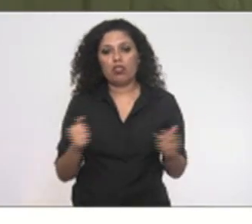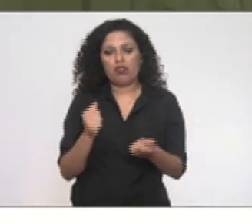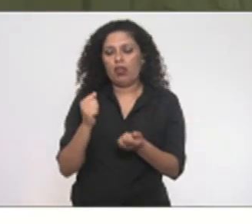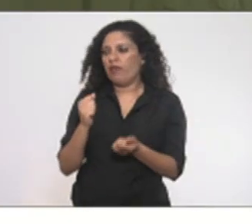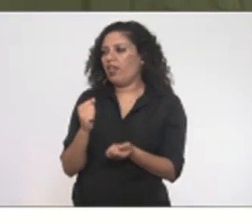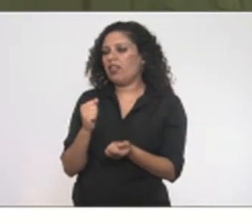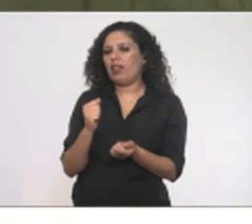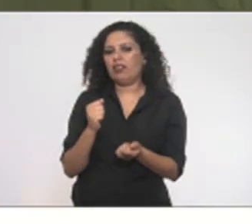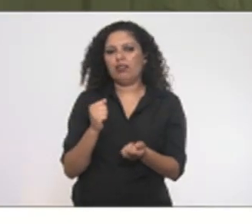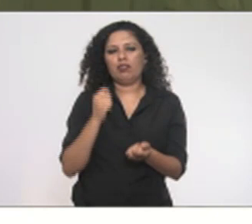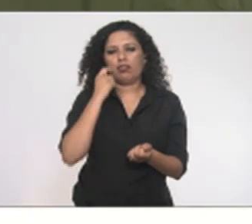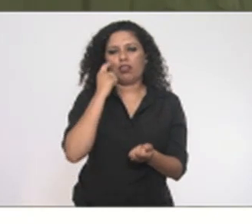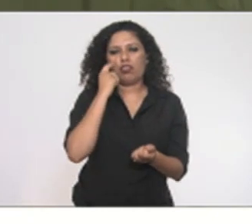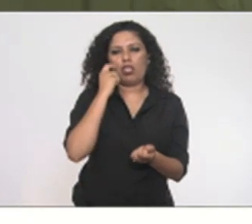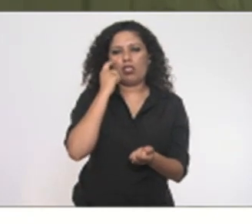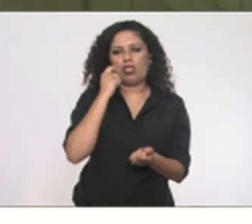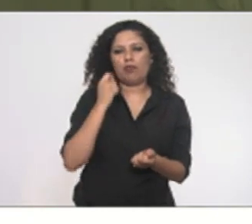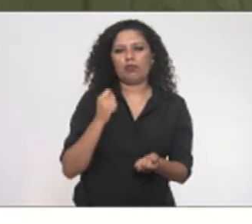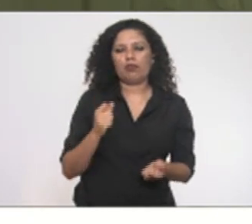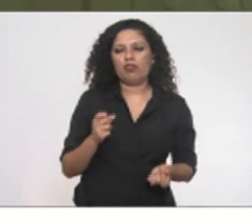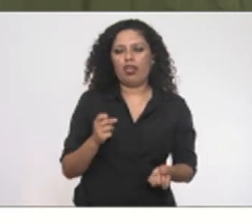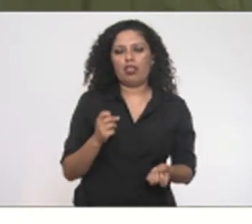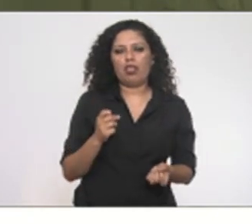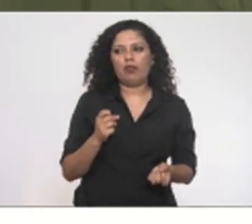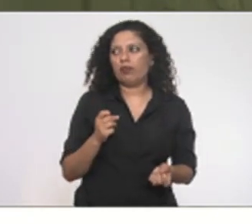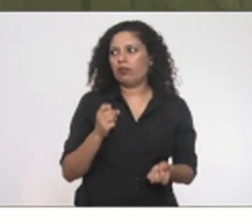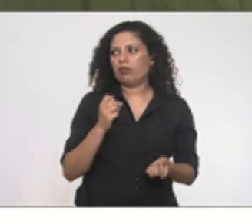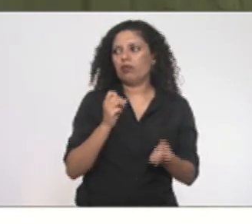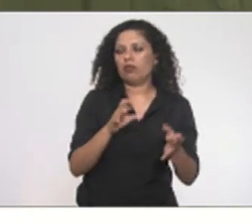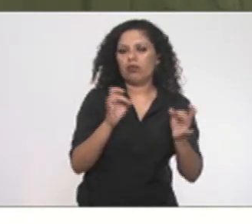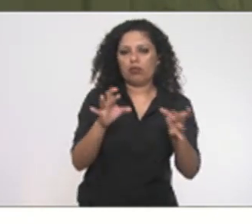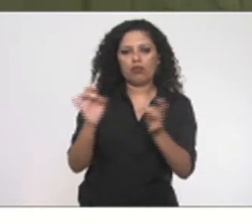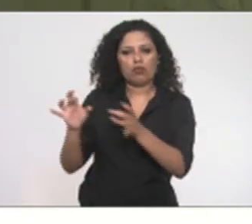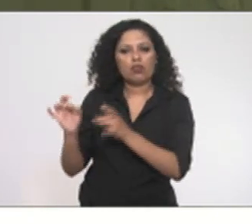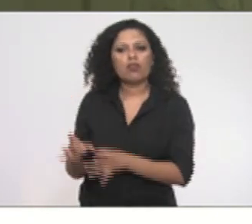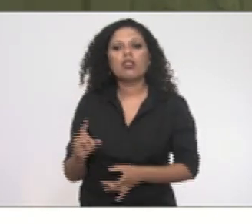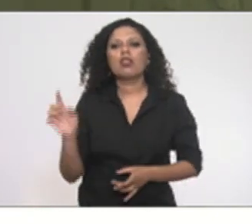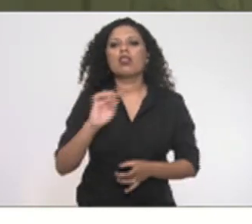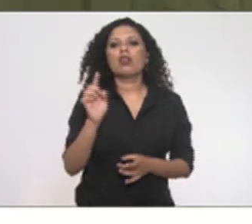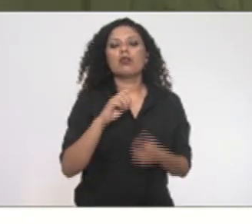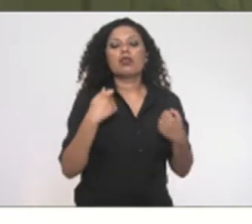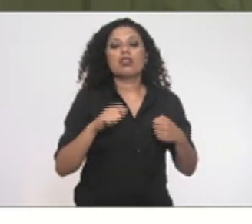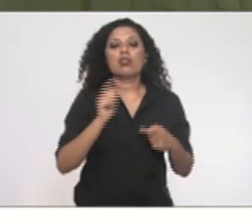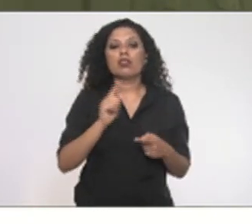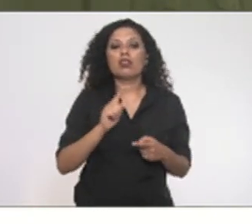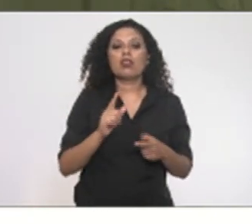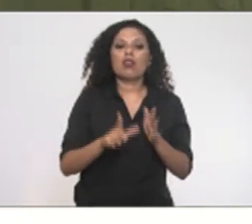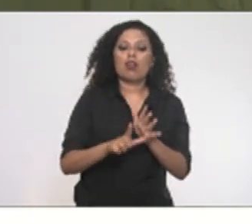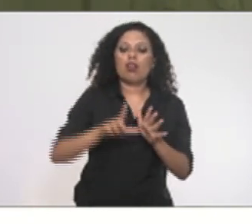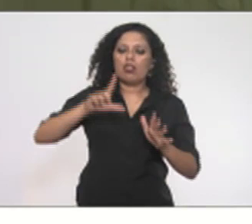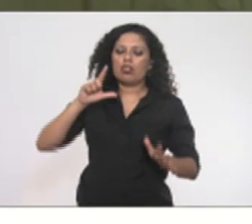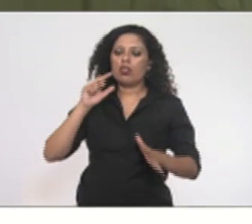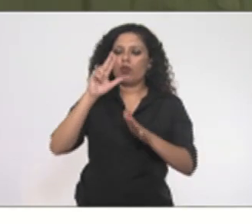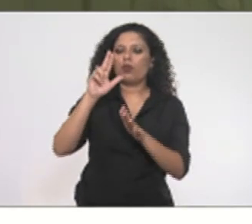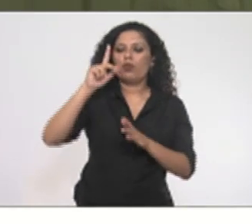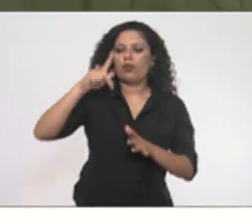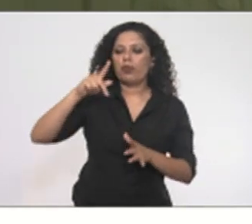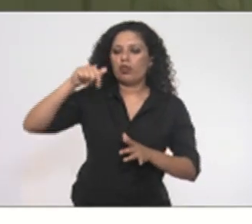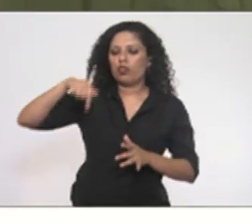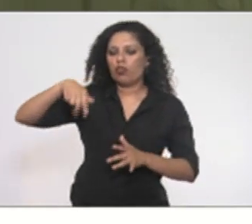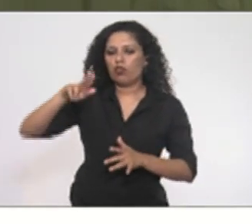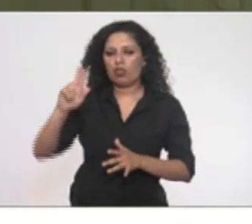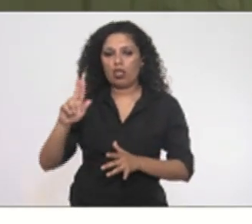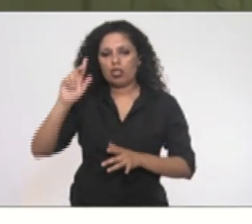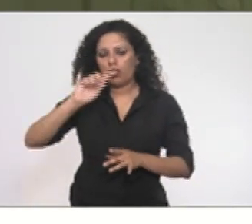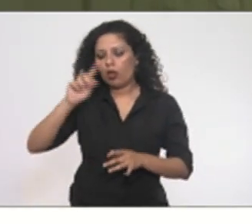ela na boca do poço, ou a Repsol, que vende na boca do poço, ou Shell e Galp, que vendem antes da UPGN, agora podem contratar a